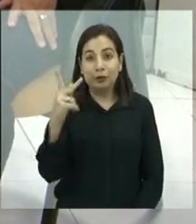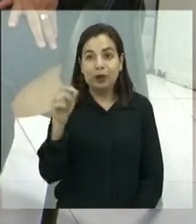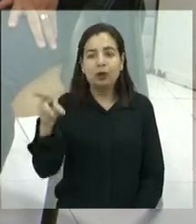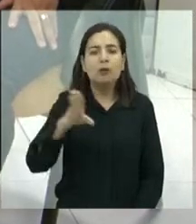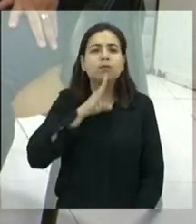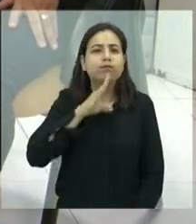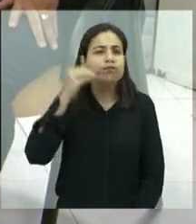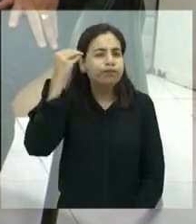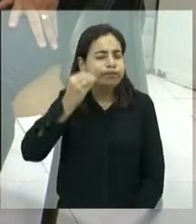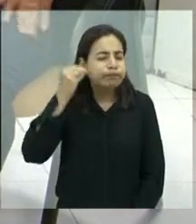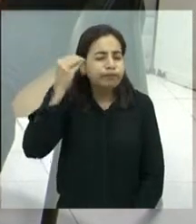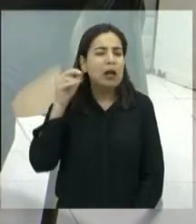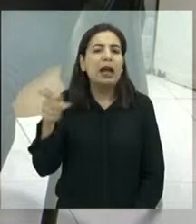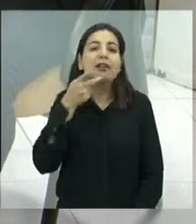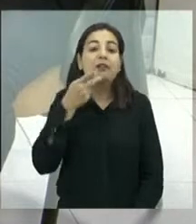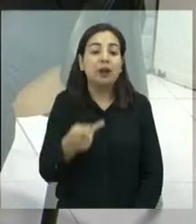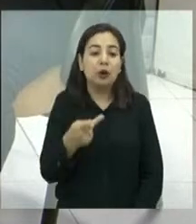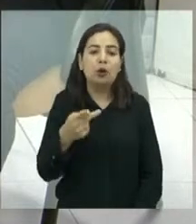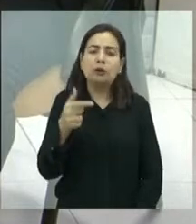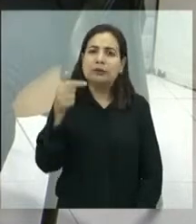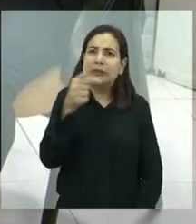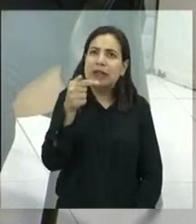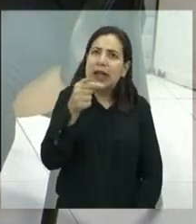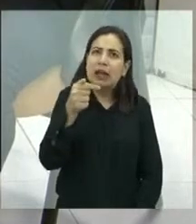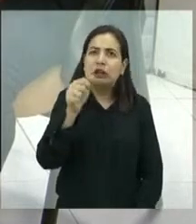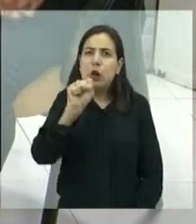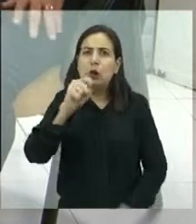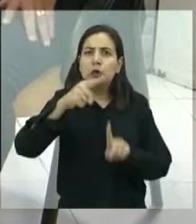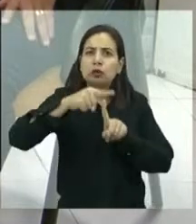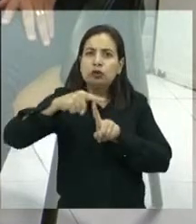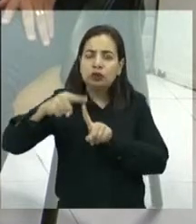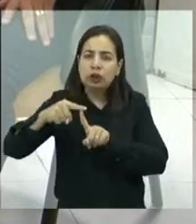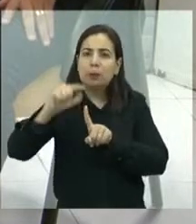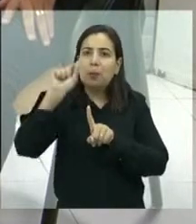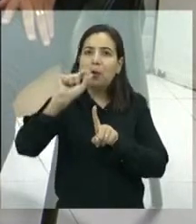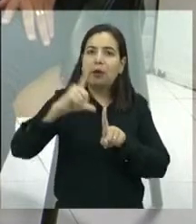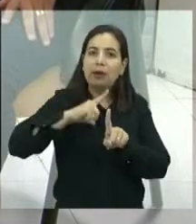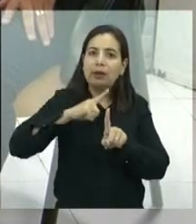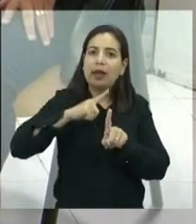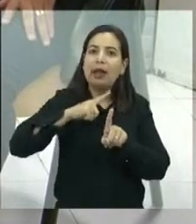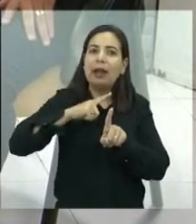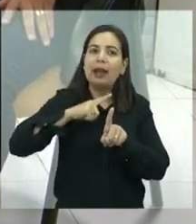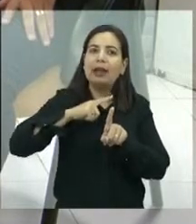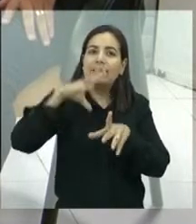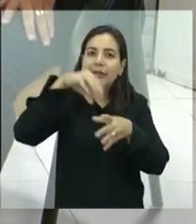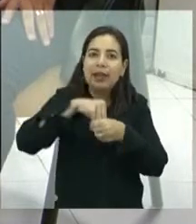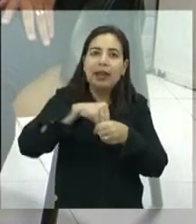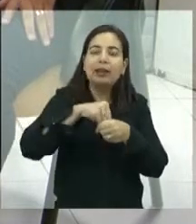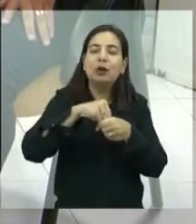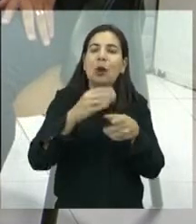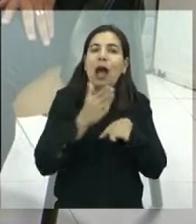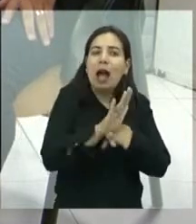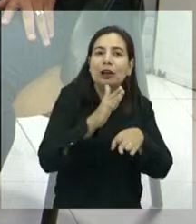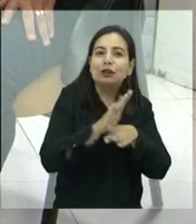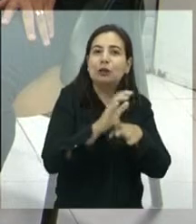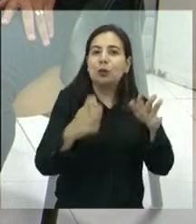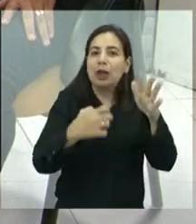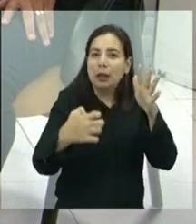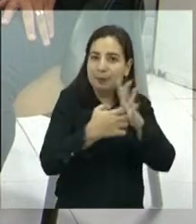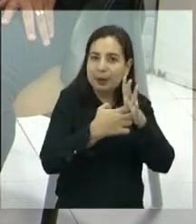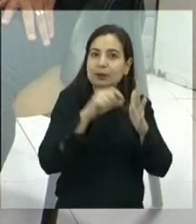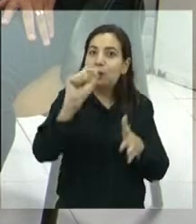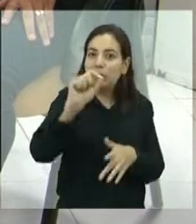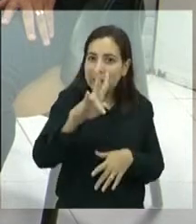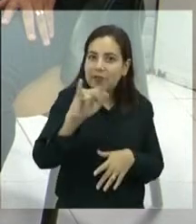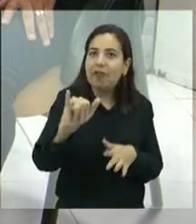assunto, ele mencionou 7 ou 8 tipos de incentivos que estão aí nessa reforma da Previdência, que vão